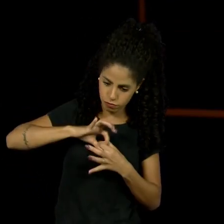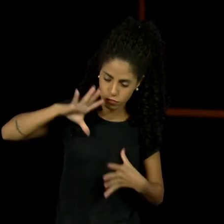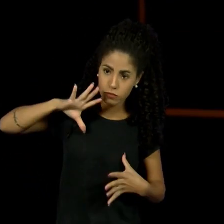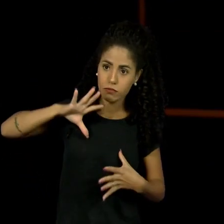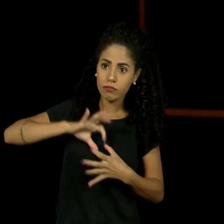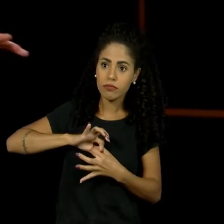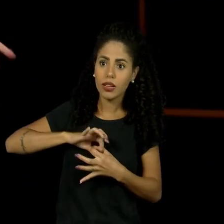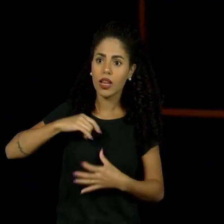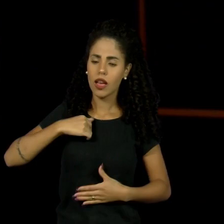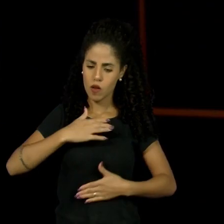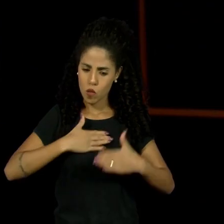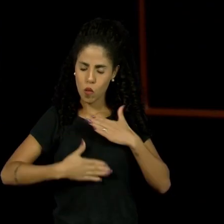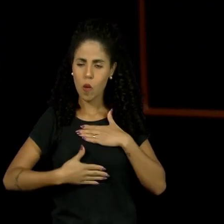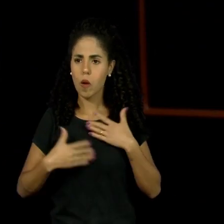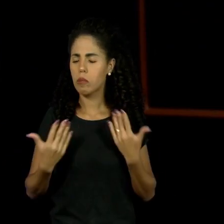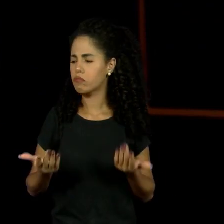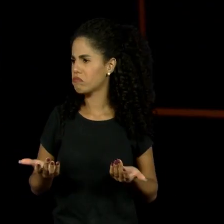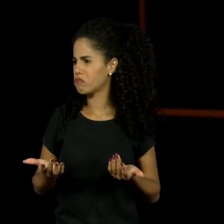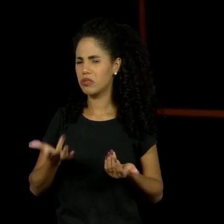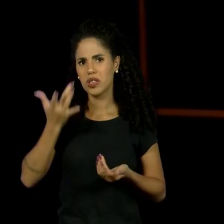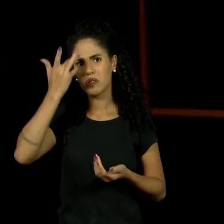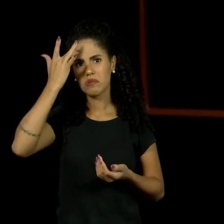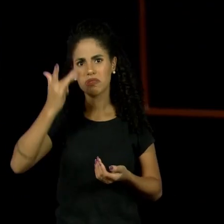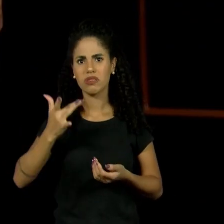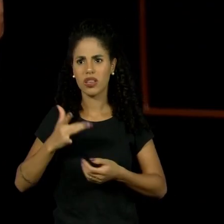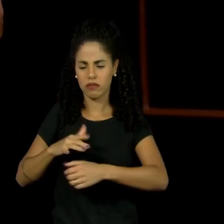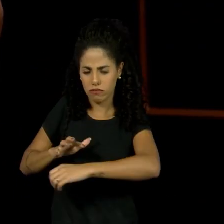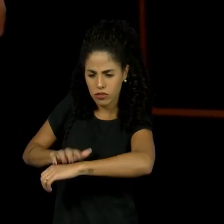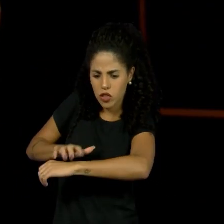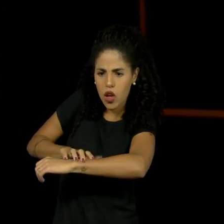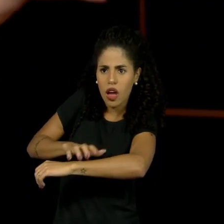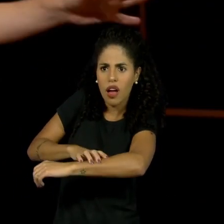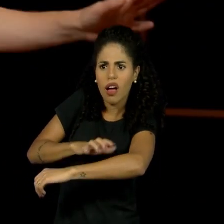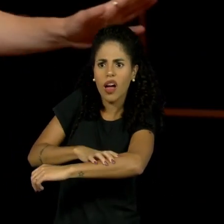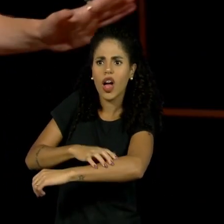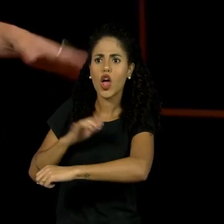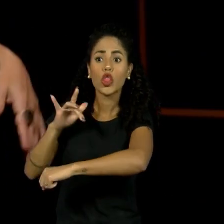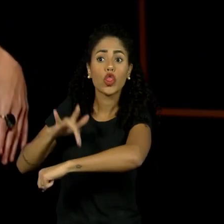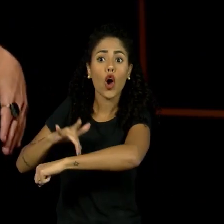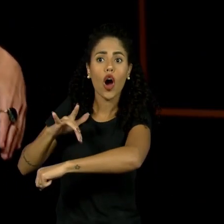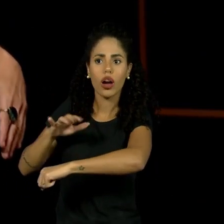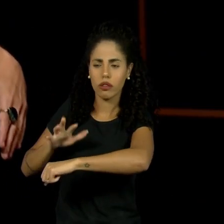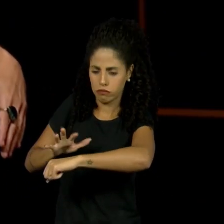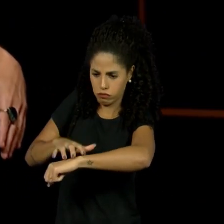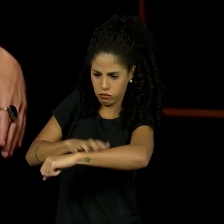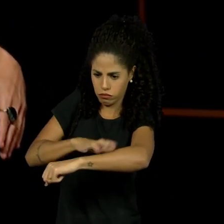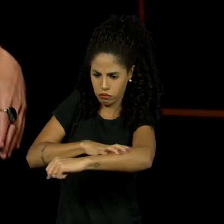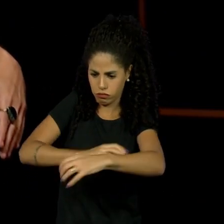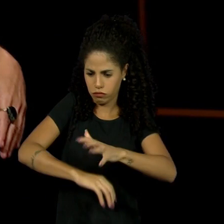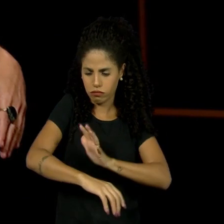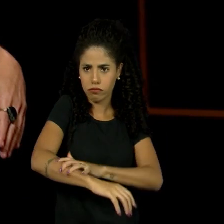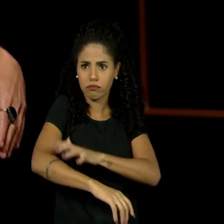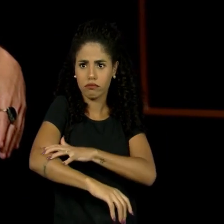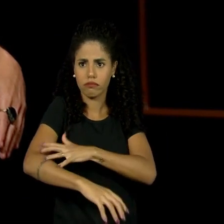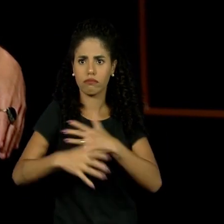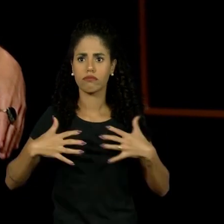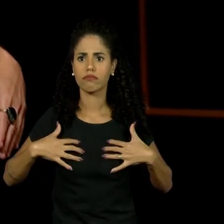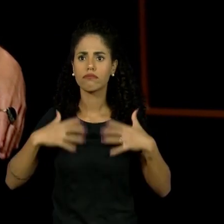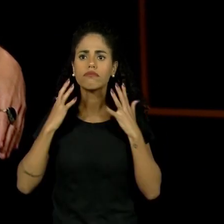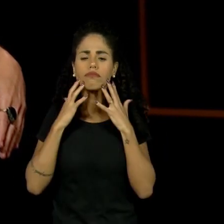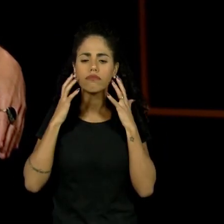com o corpo. Eles ficam batendo assim, aí você fica lá passivo. Eu tive uma sessão com essa